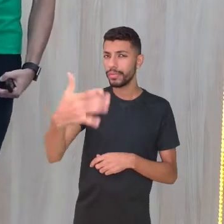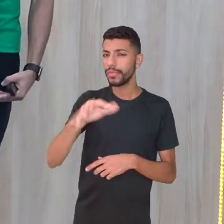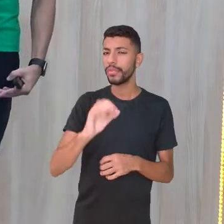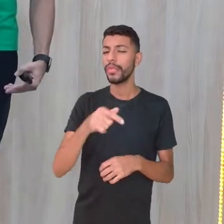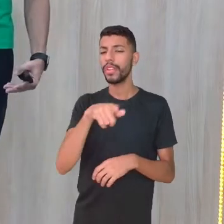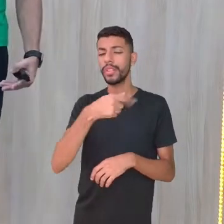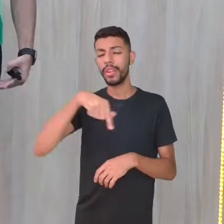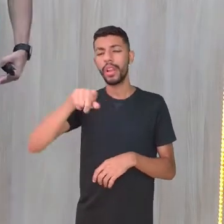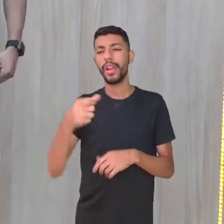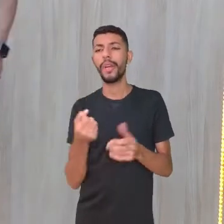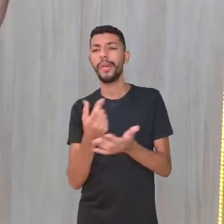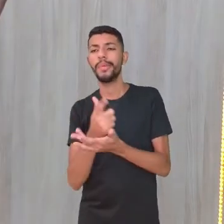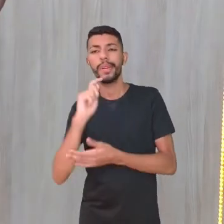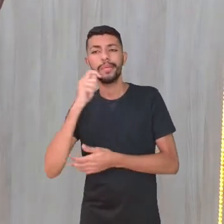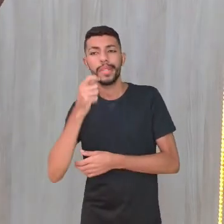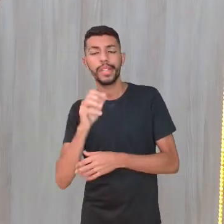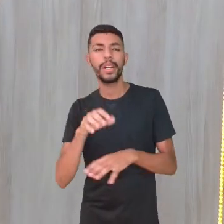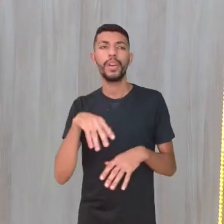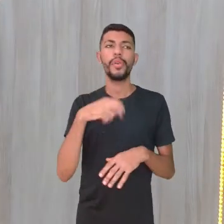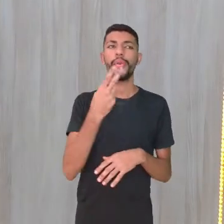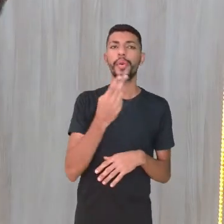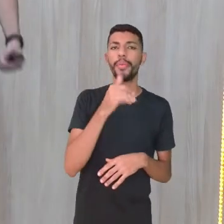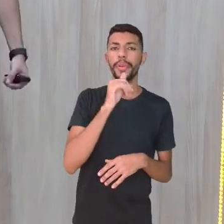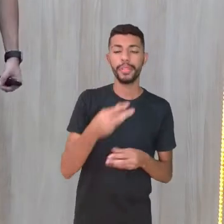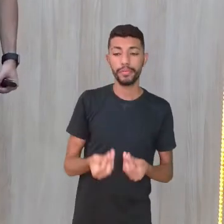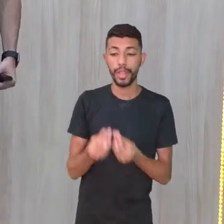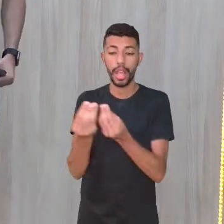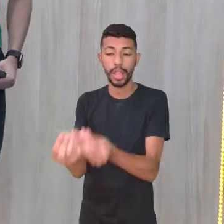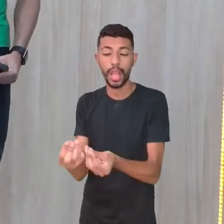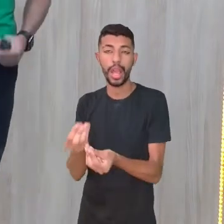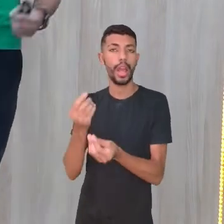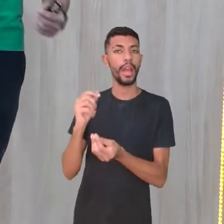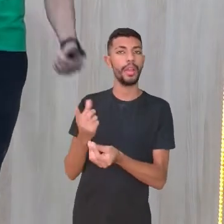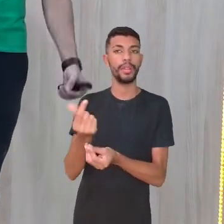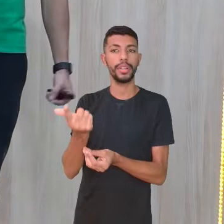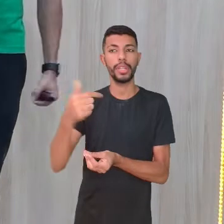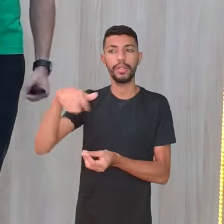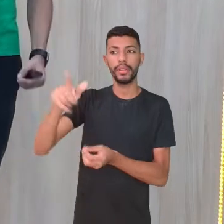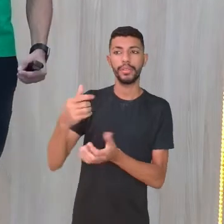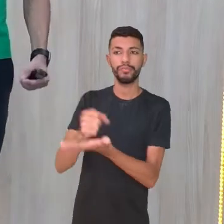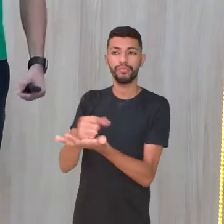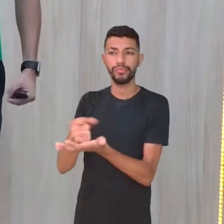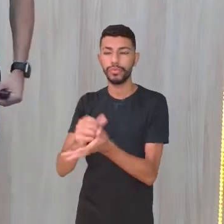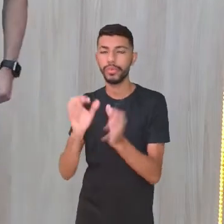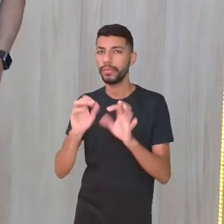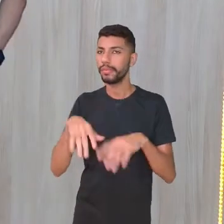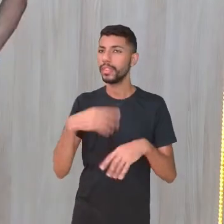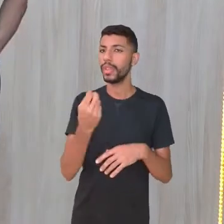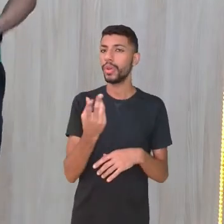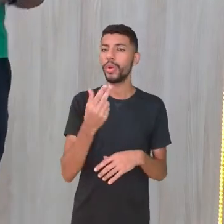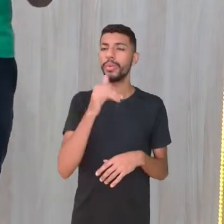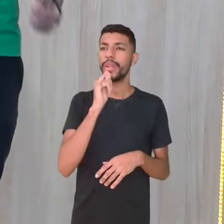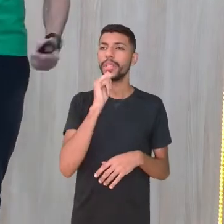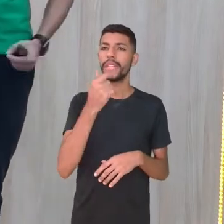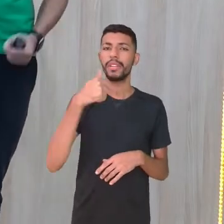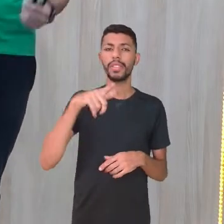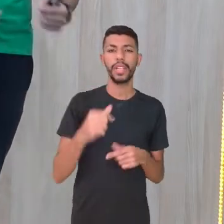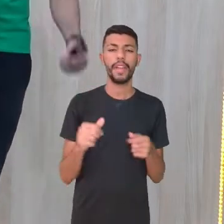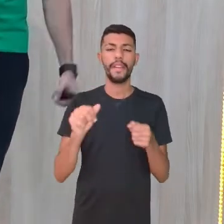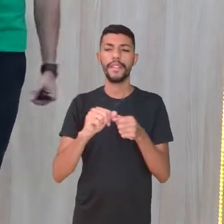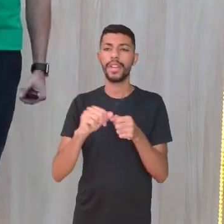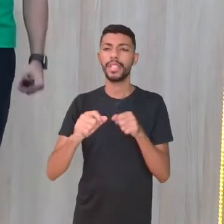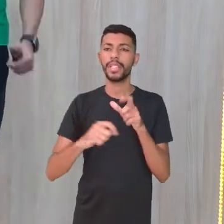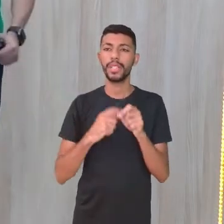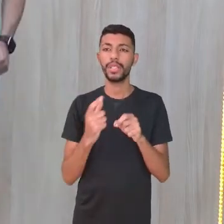vai comprar um pão, quando sua mãe lhe dá um dinheiro para você ir jogar videogame, quando você está fazendo a feira lá do